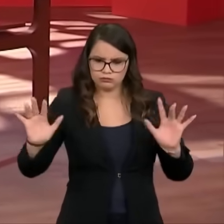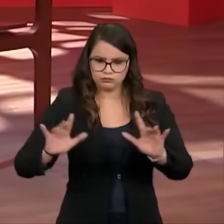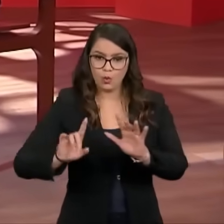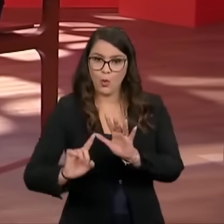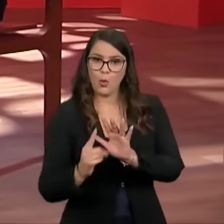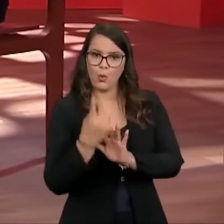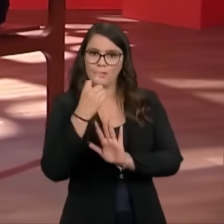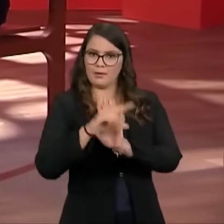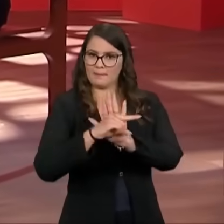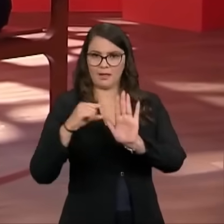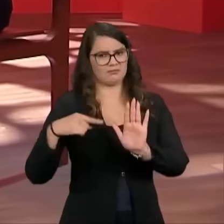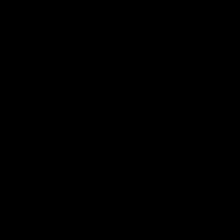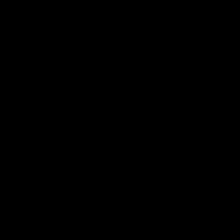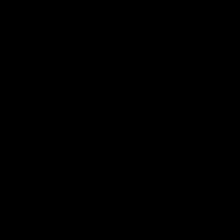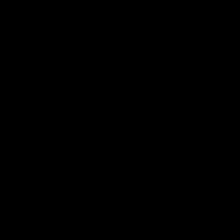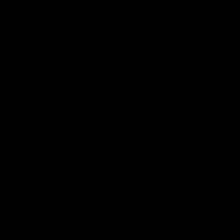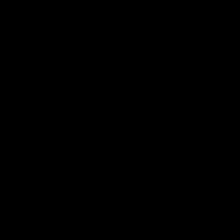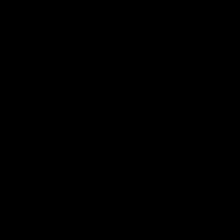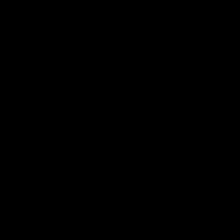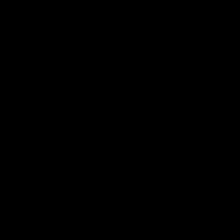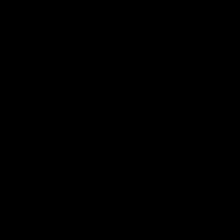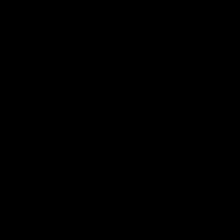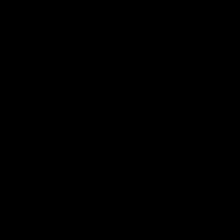pauta para nós não faz